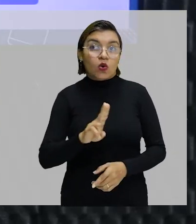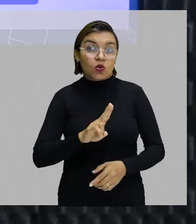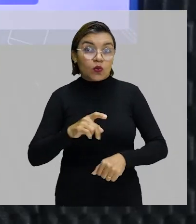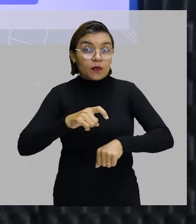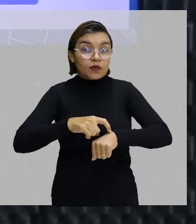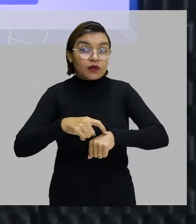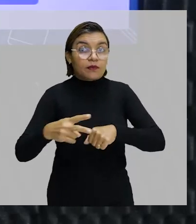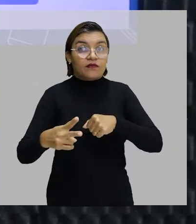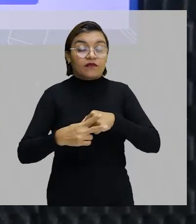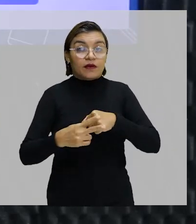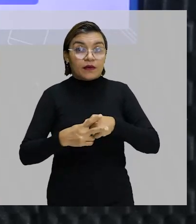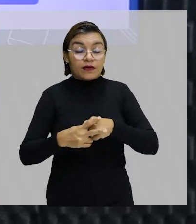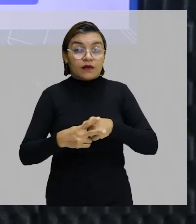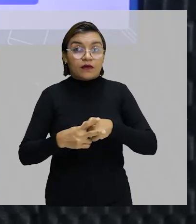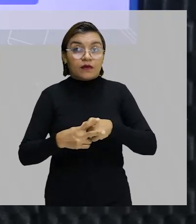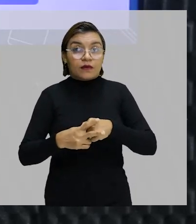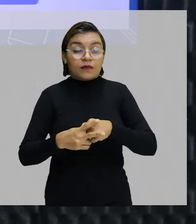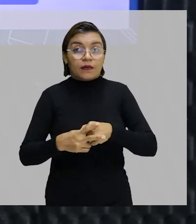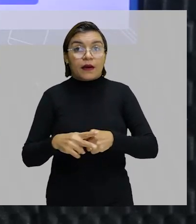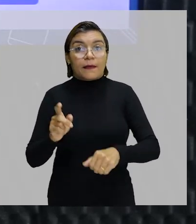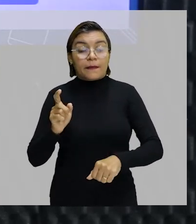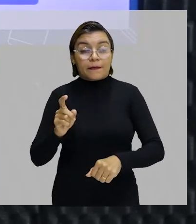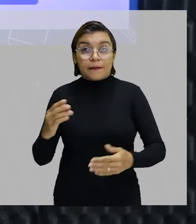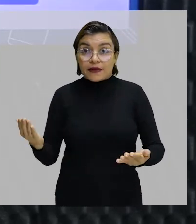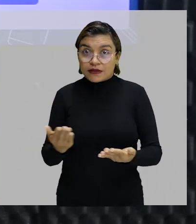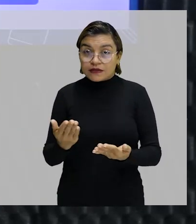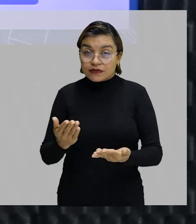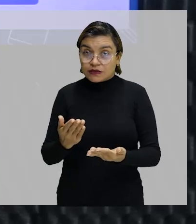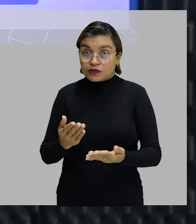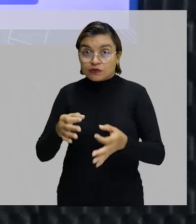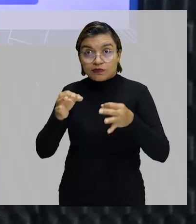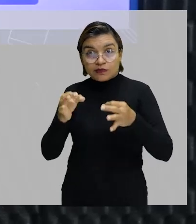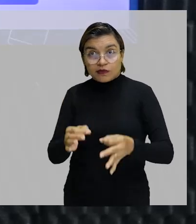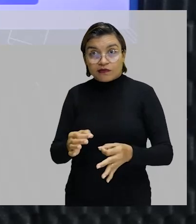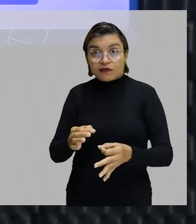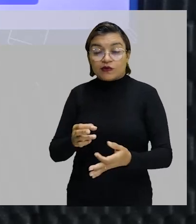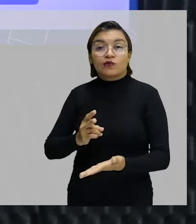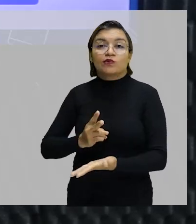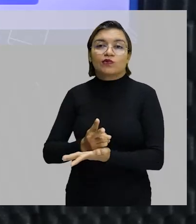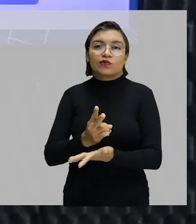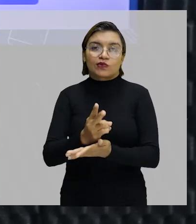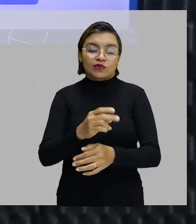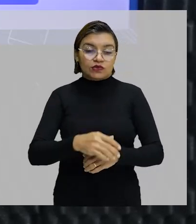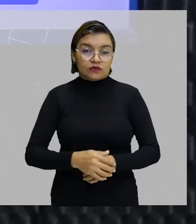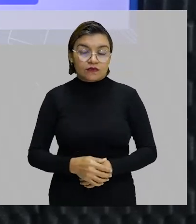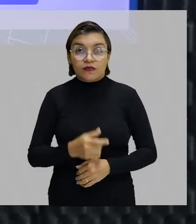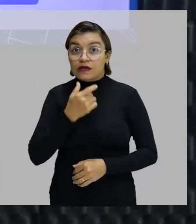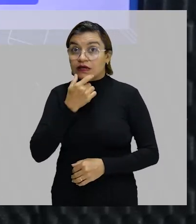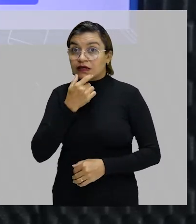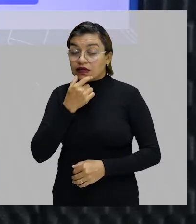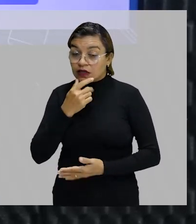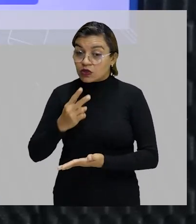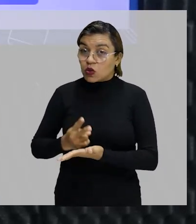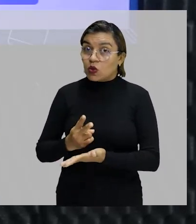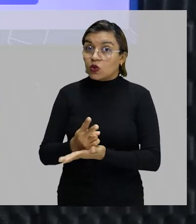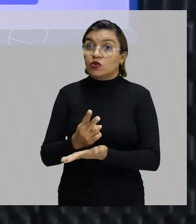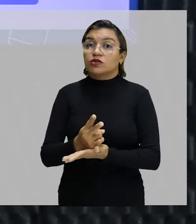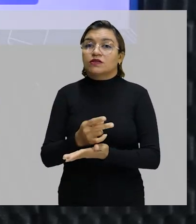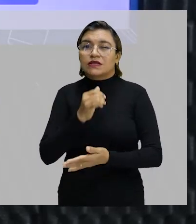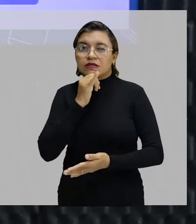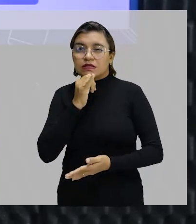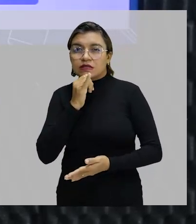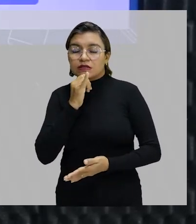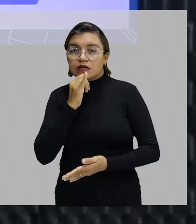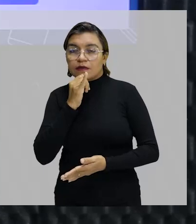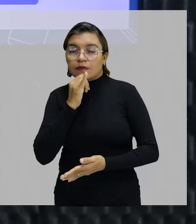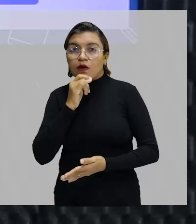verbal, ó, é presente perfeito contínuo. Em inglês, toda vez que se fala de contínuo, nós estamos falando de ação em